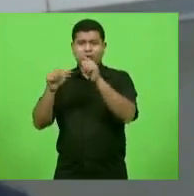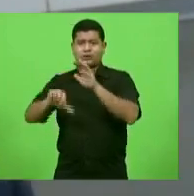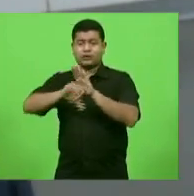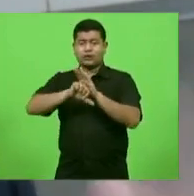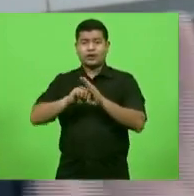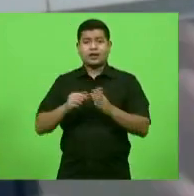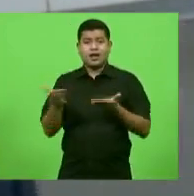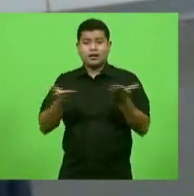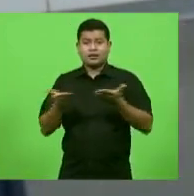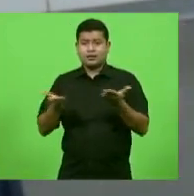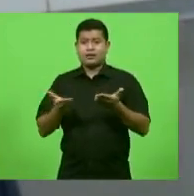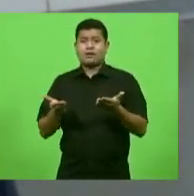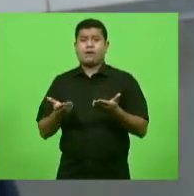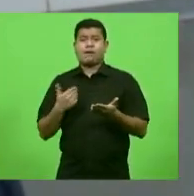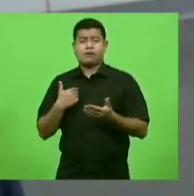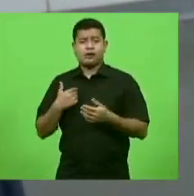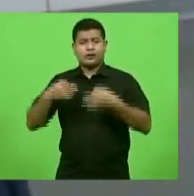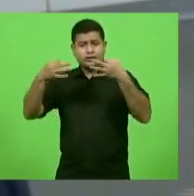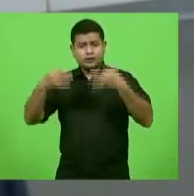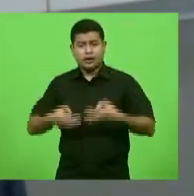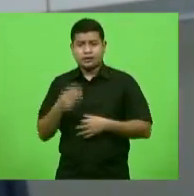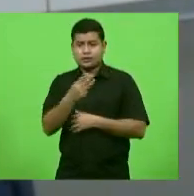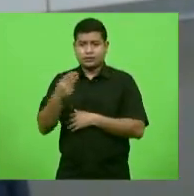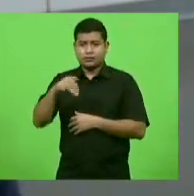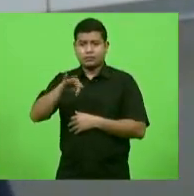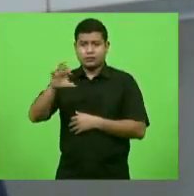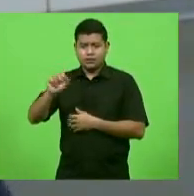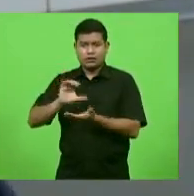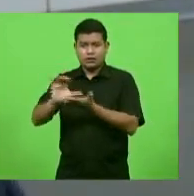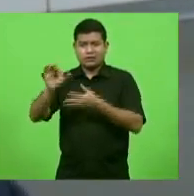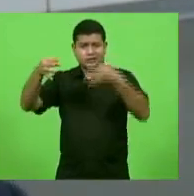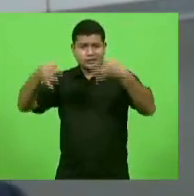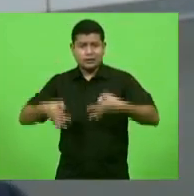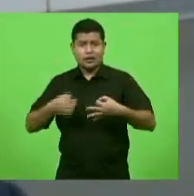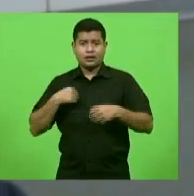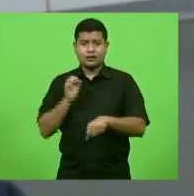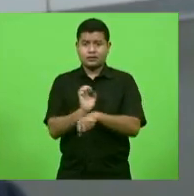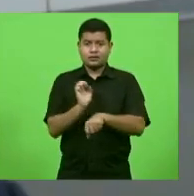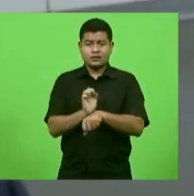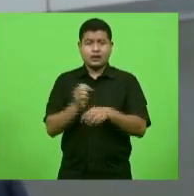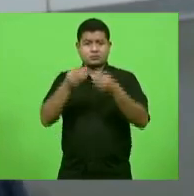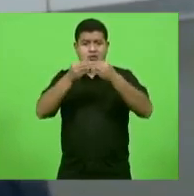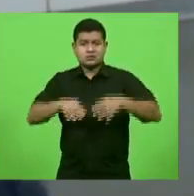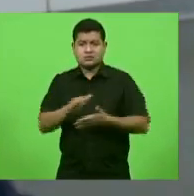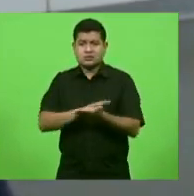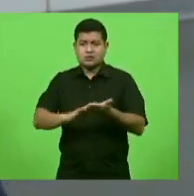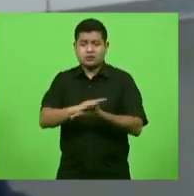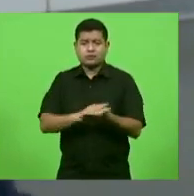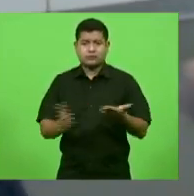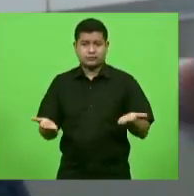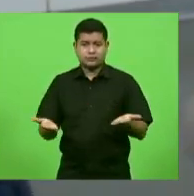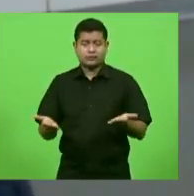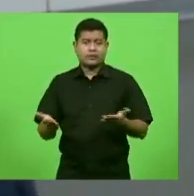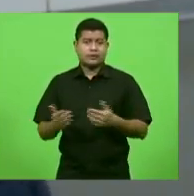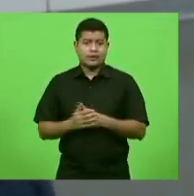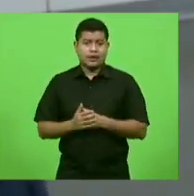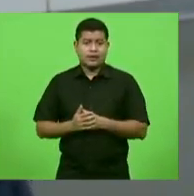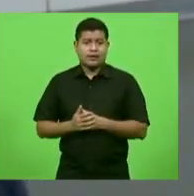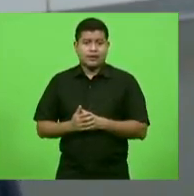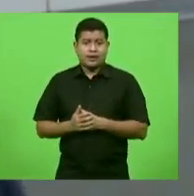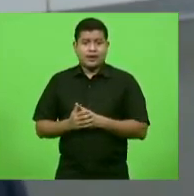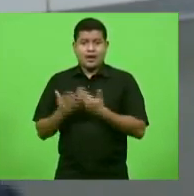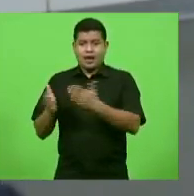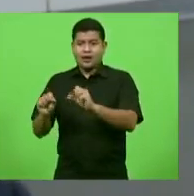que os 33 milhões foram bem investidos, que o Estado não sofreu nenhum prejuízo. Sequer a defesa